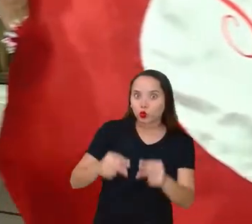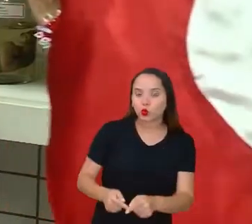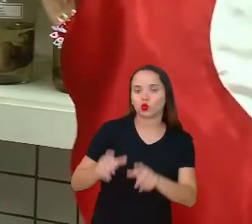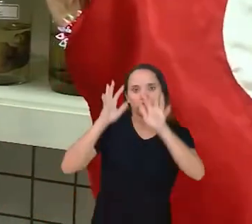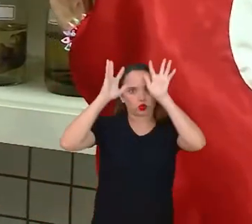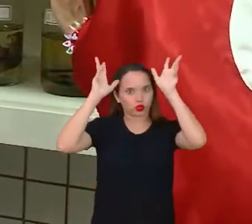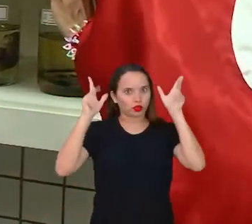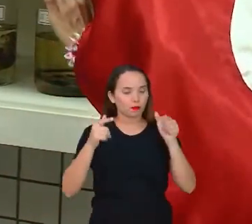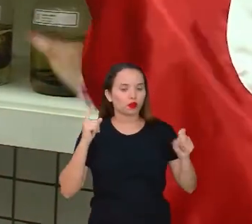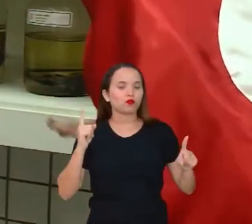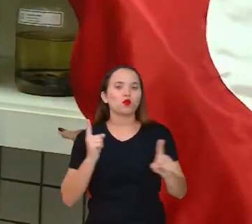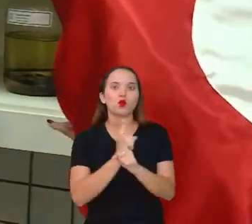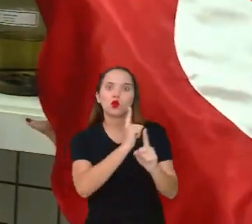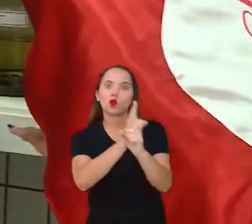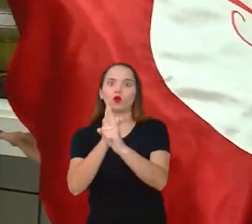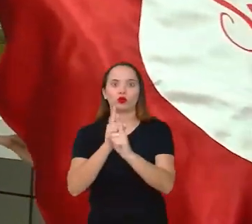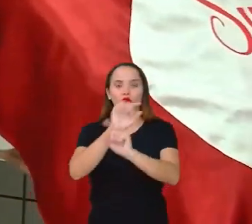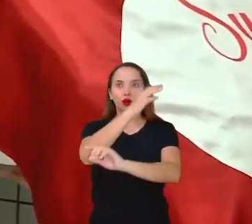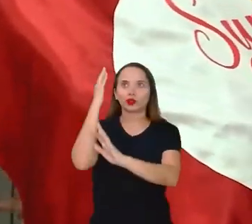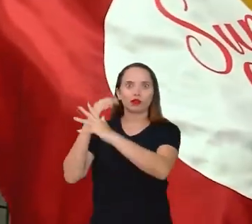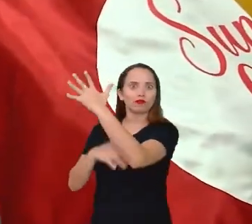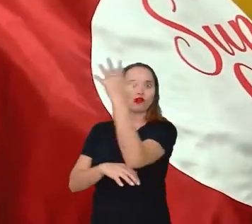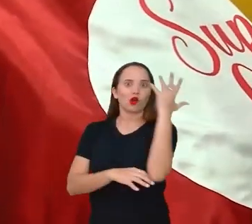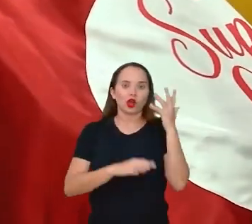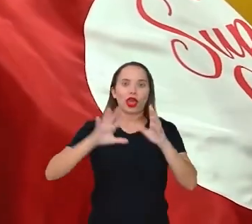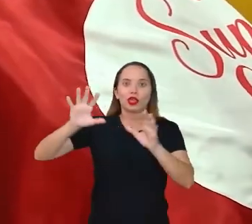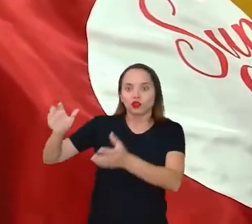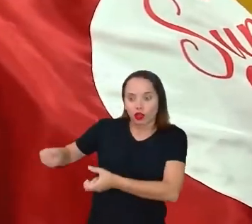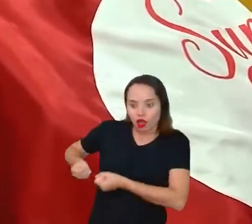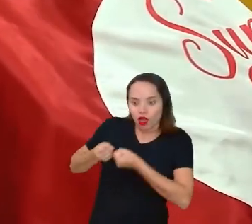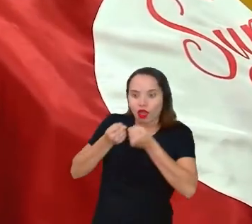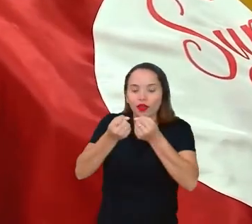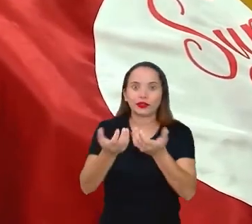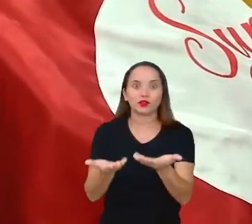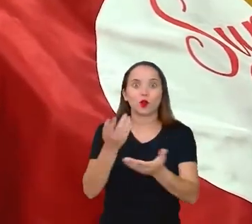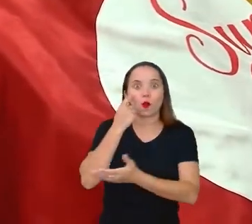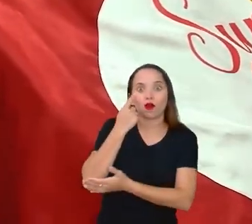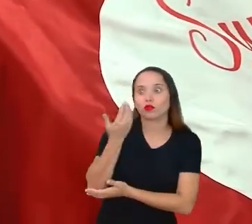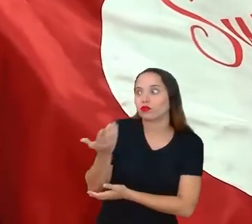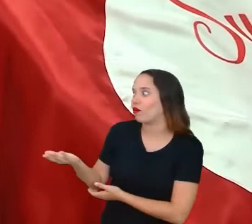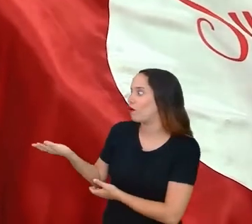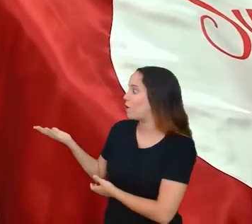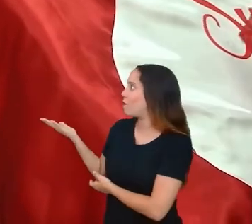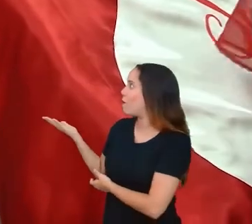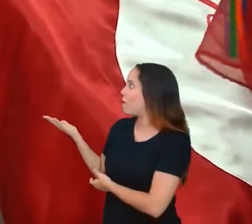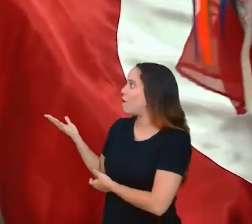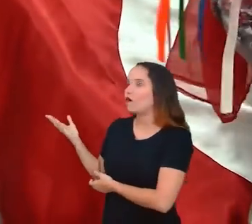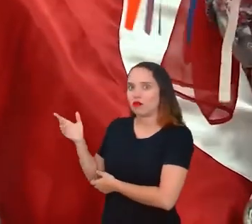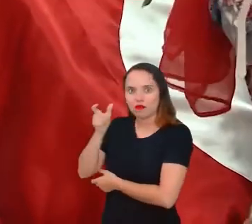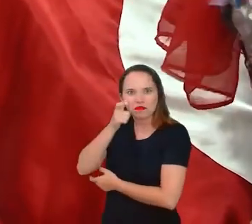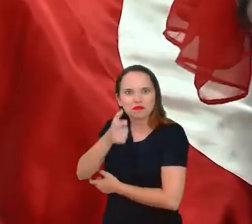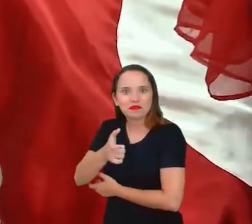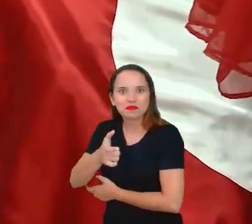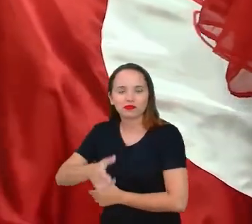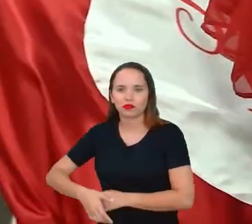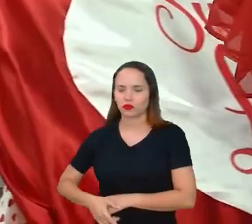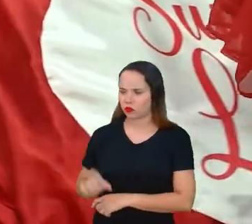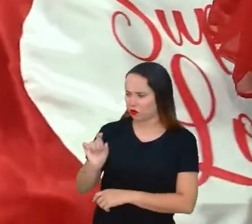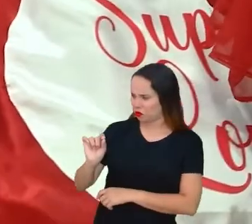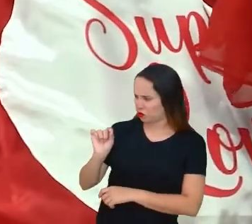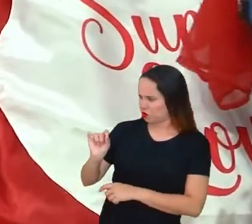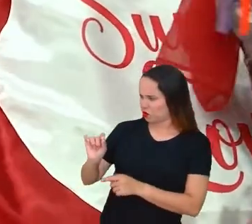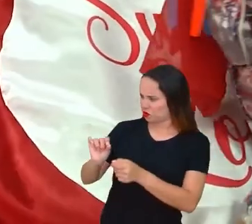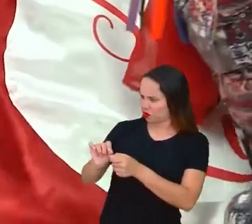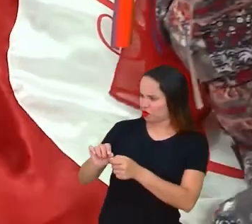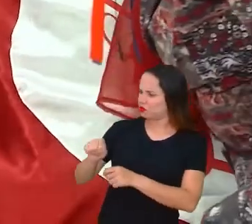encontrados na mata e trazidos pra cá. Olha só! Não são interessantes? É isso? Sim.